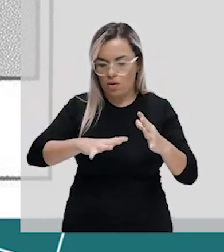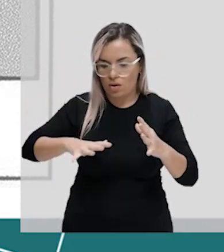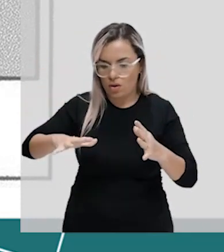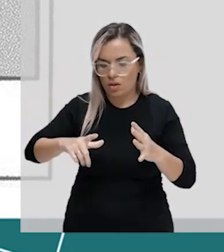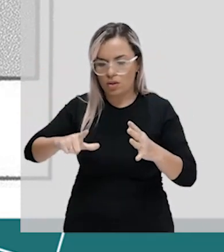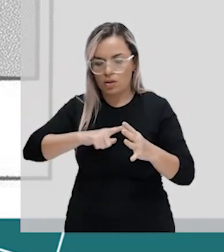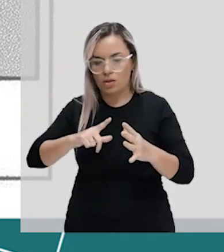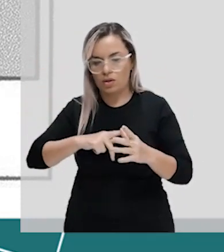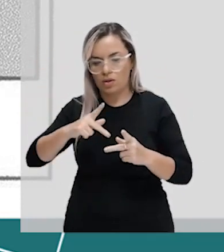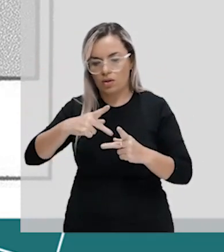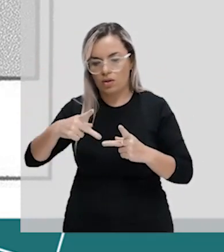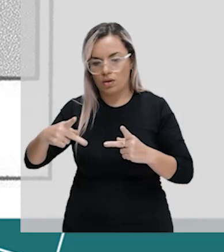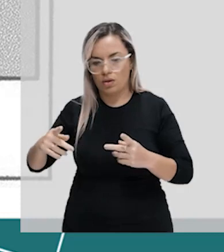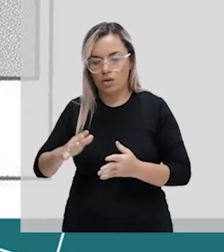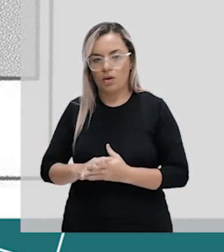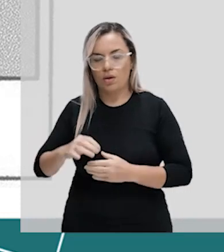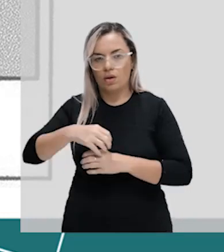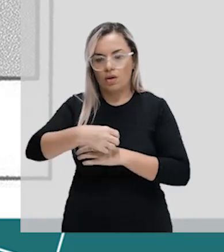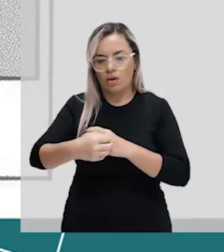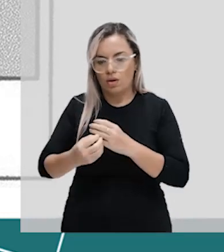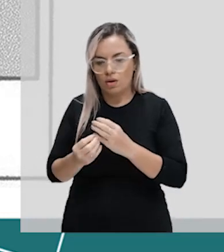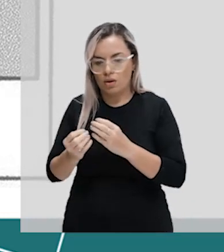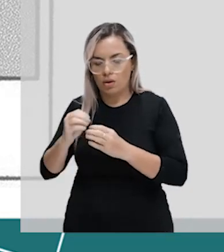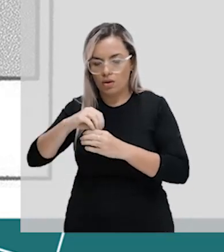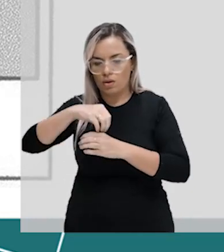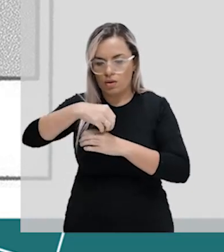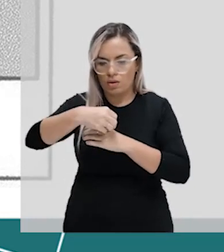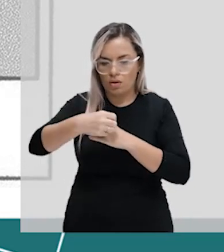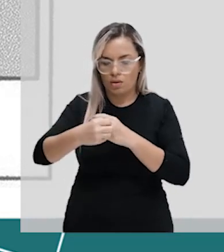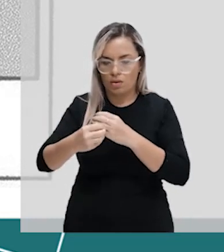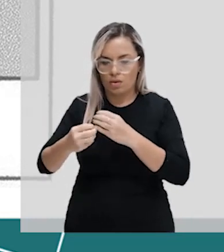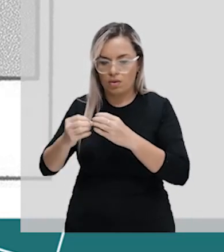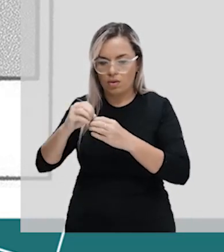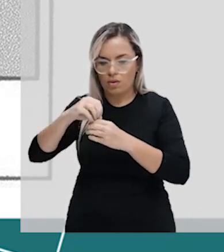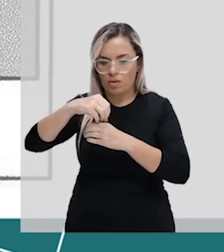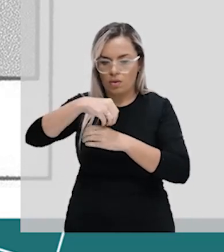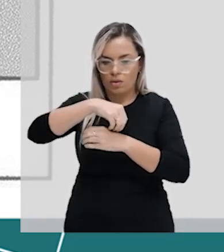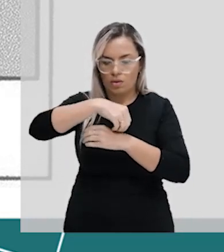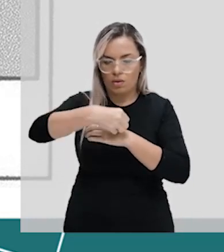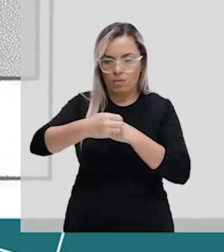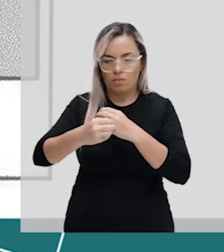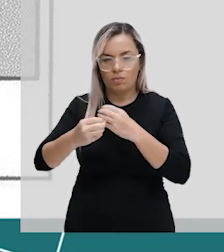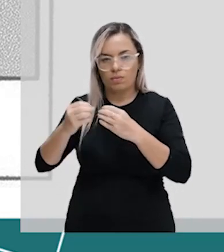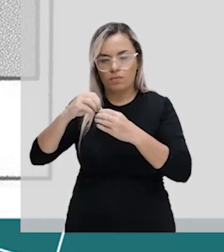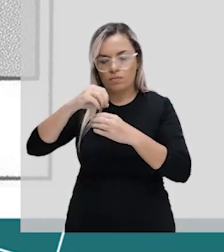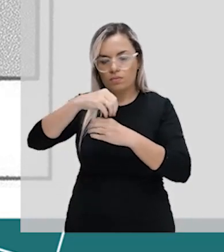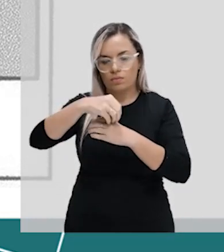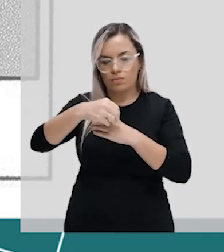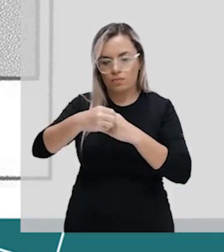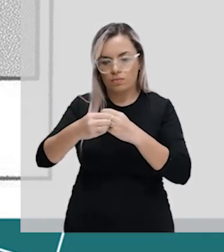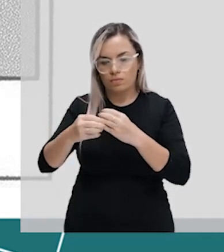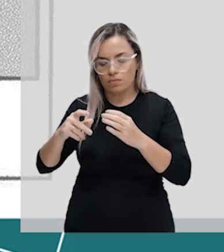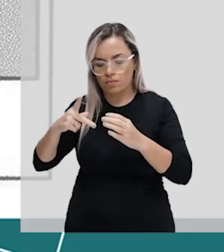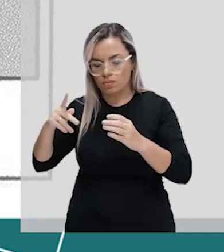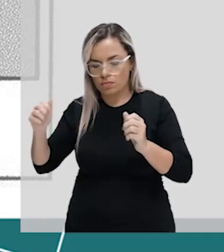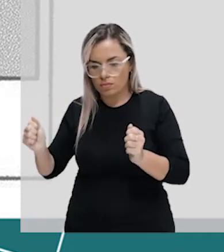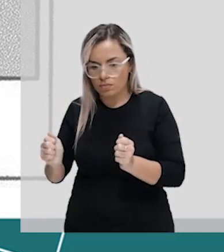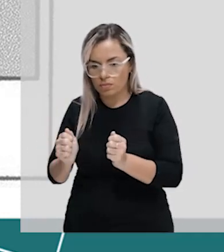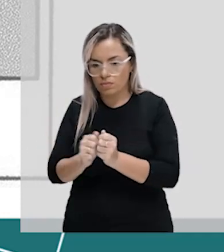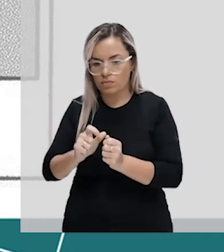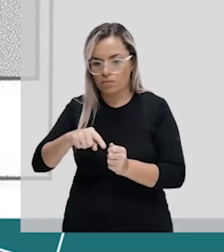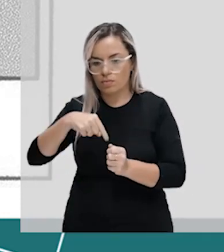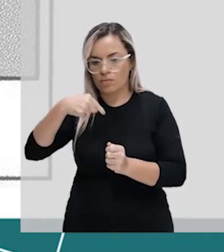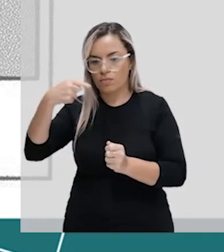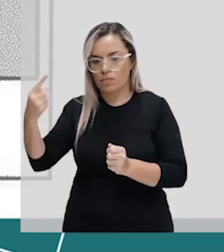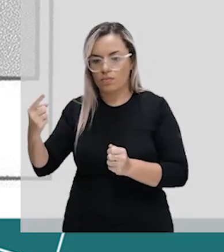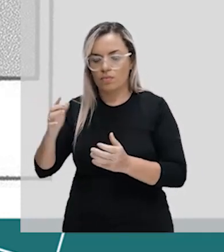proteína, essas moléculas de água se agregavam a esses aglomerados, essas proteínas que estavam juntas, teriam se